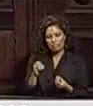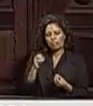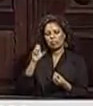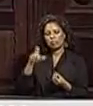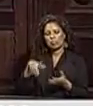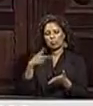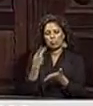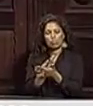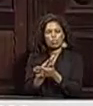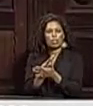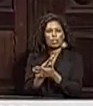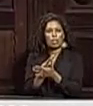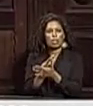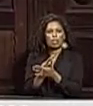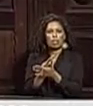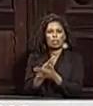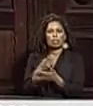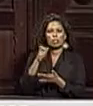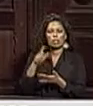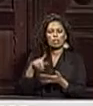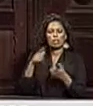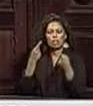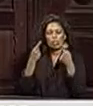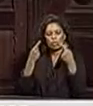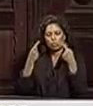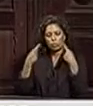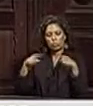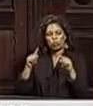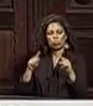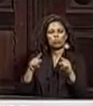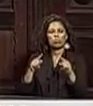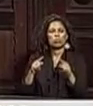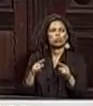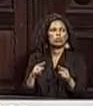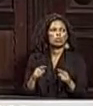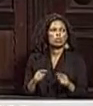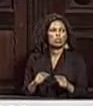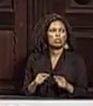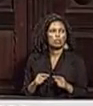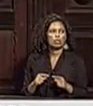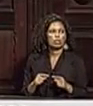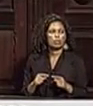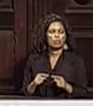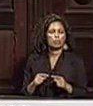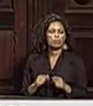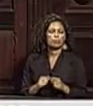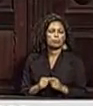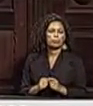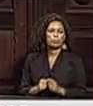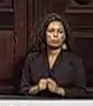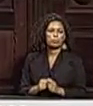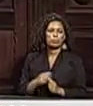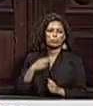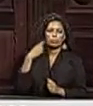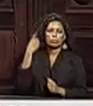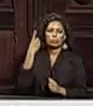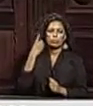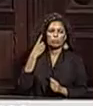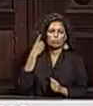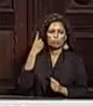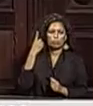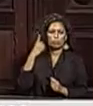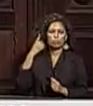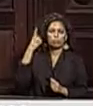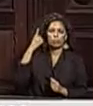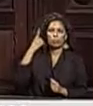soberania nacional. Por isso que eu quis te fazer essa discussão, deputado Eliomar Coelho. Estou falando, esqueci de dar uma parte, por favor. Não, senhor.